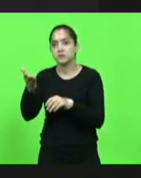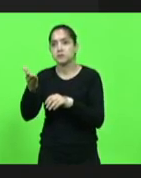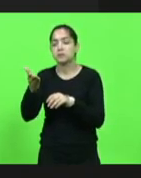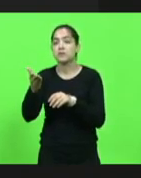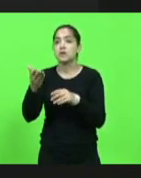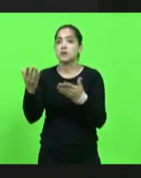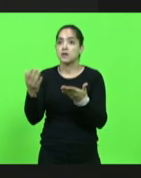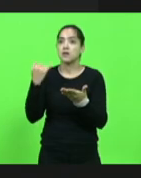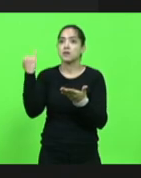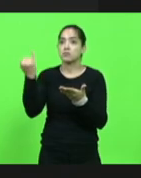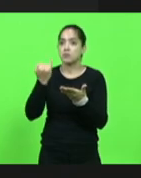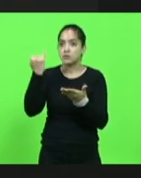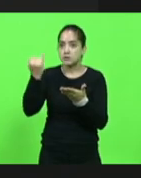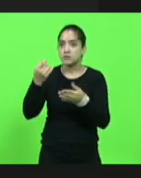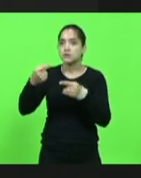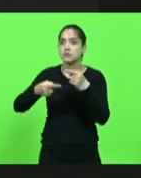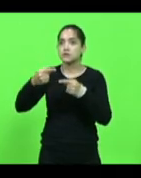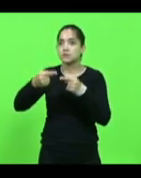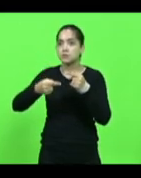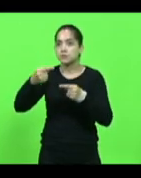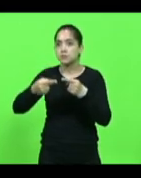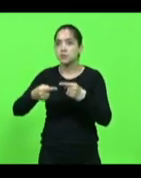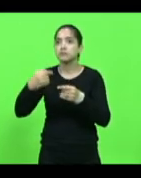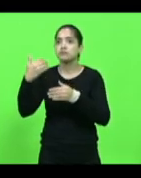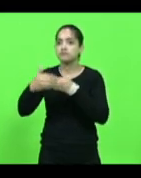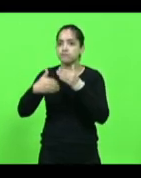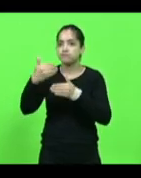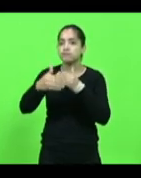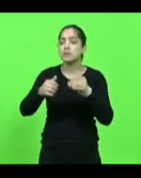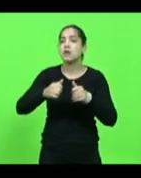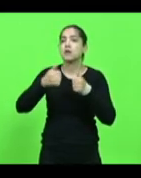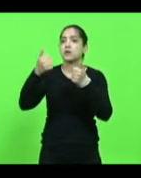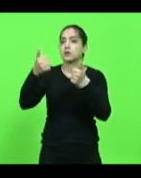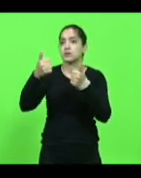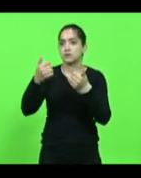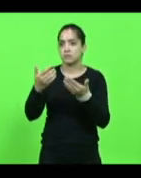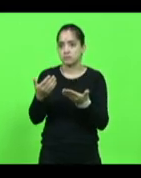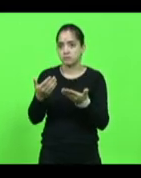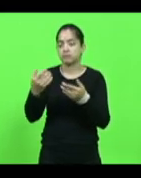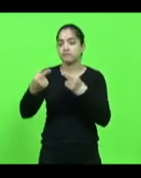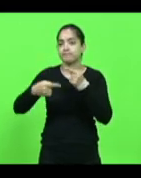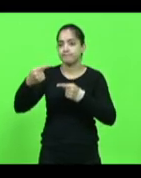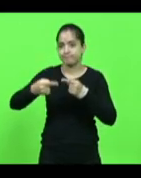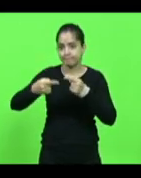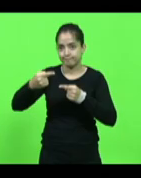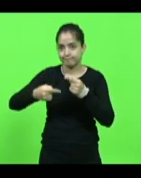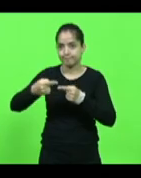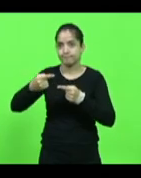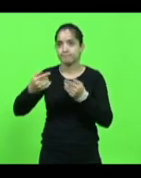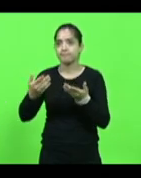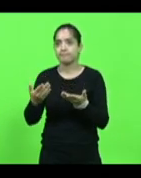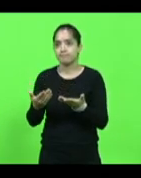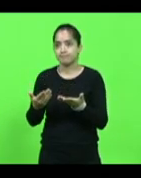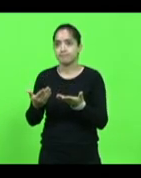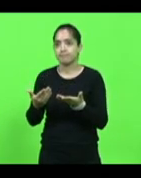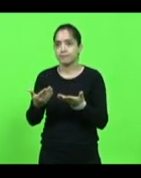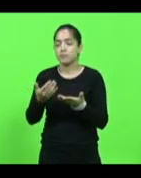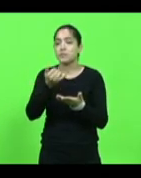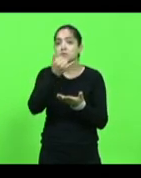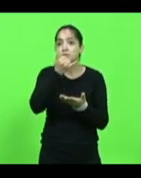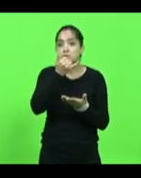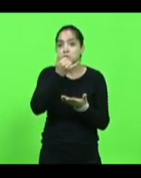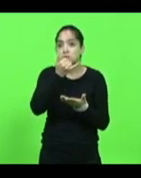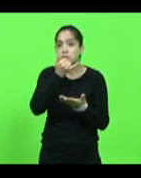importante esse debate para que a gente possa cada vez mais melhorar o debate no parlamento. E peço aqui desculpas